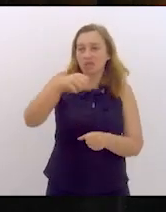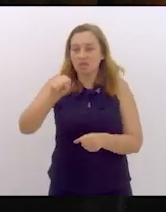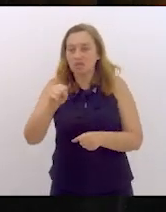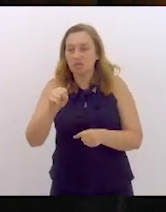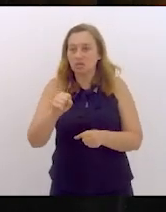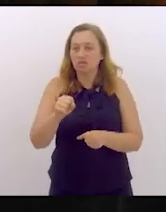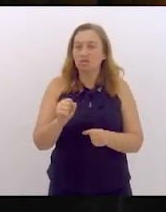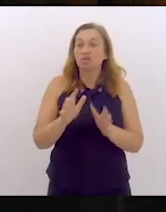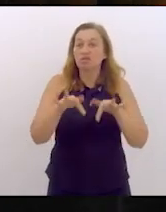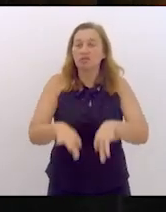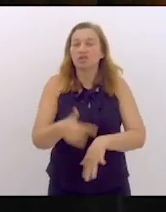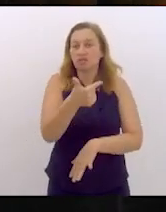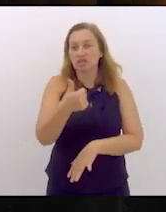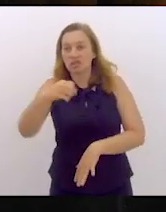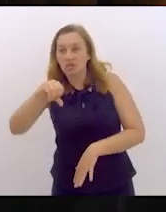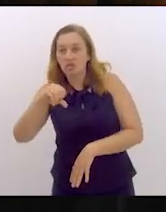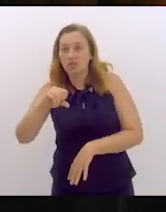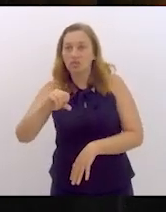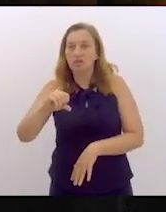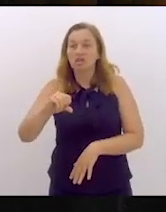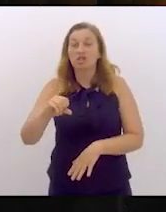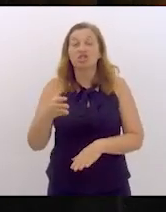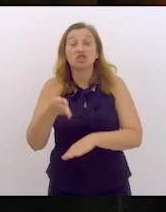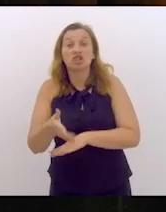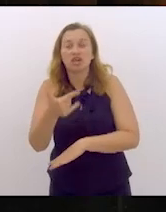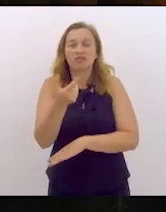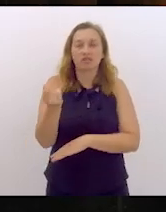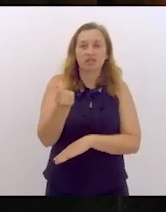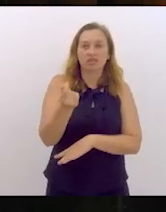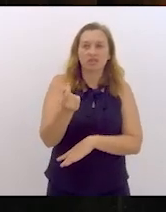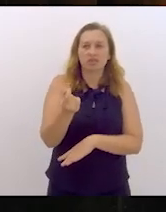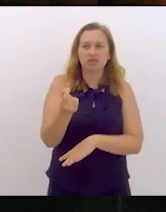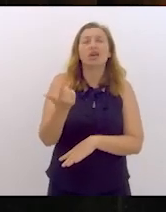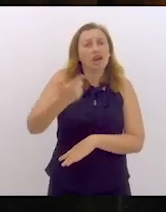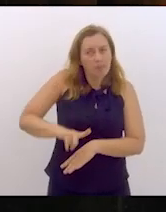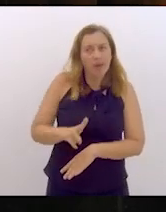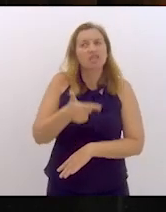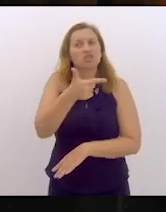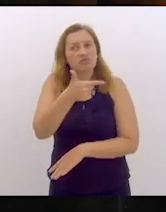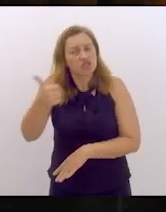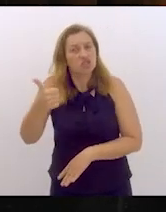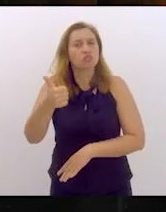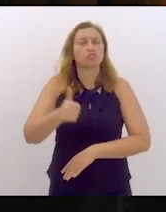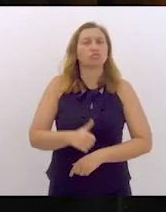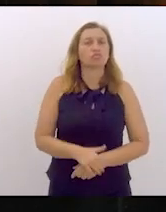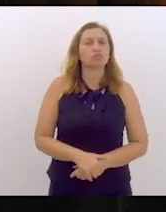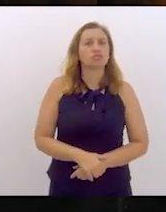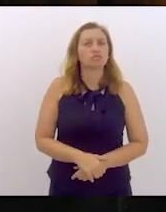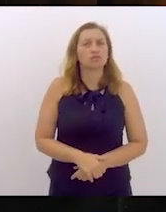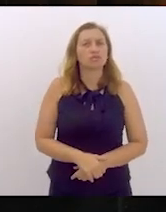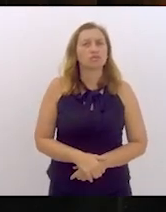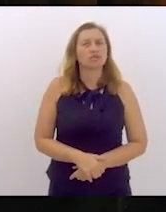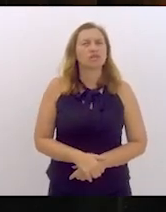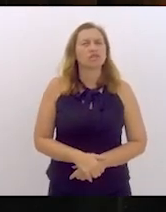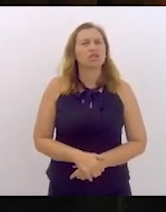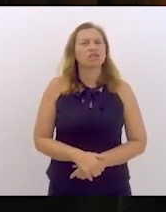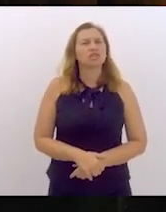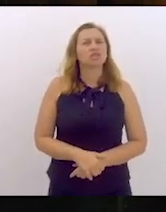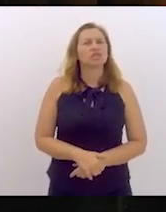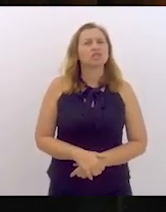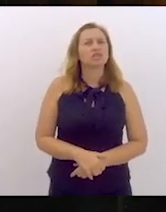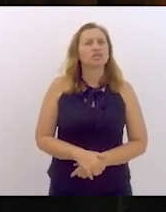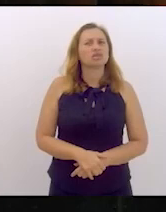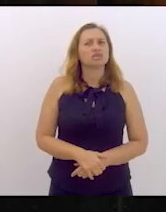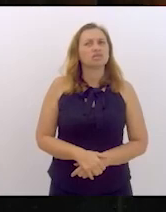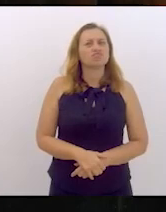passa por um final de 19 entre 20 se repete aí 21 e isto